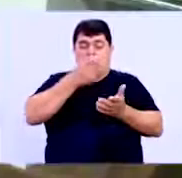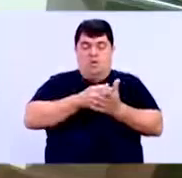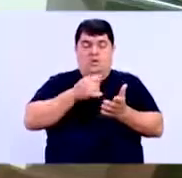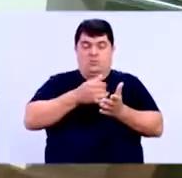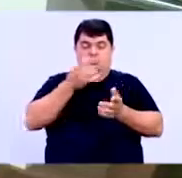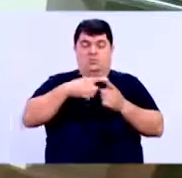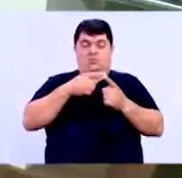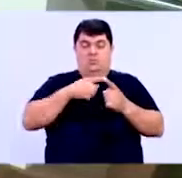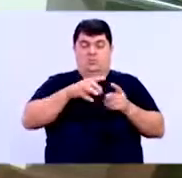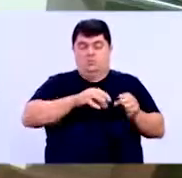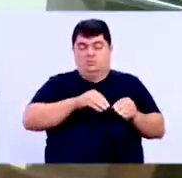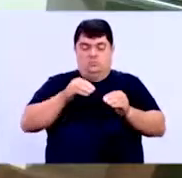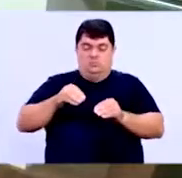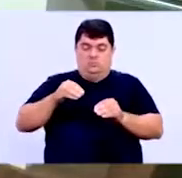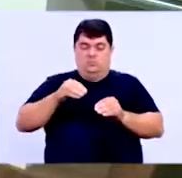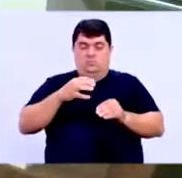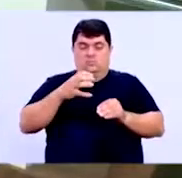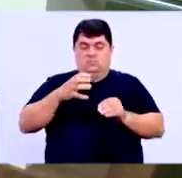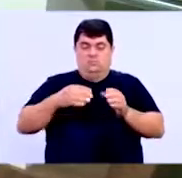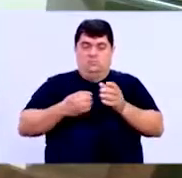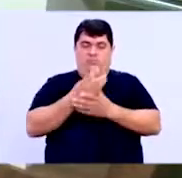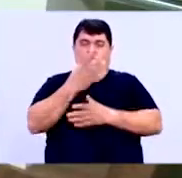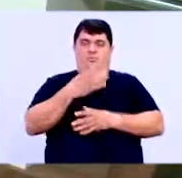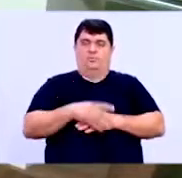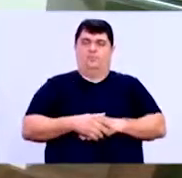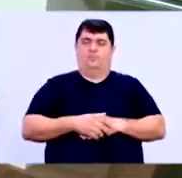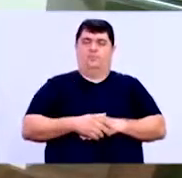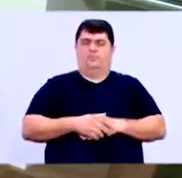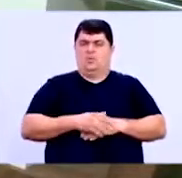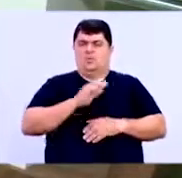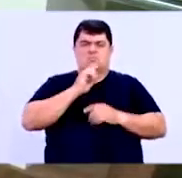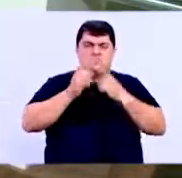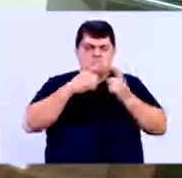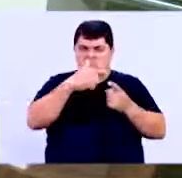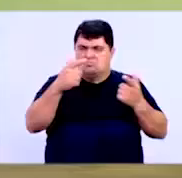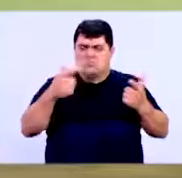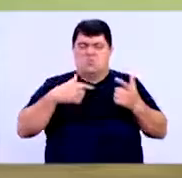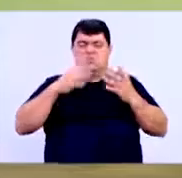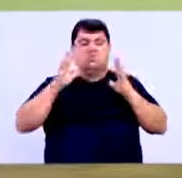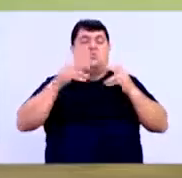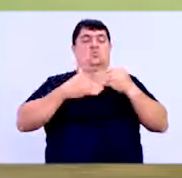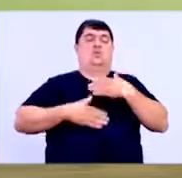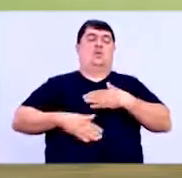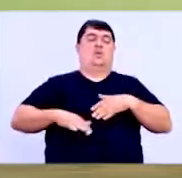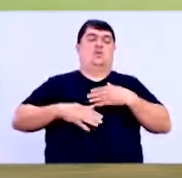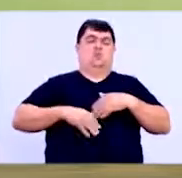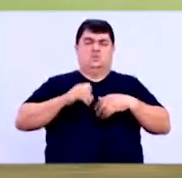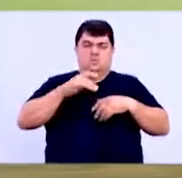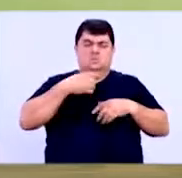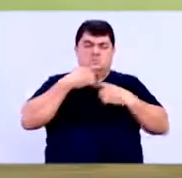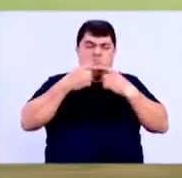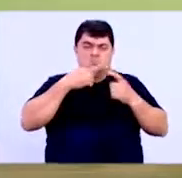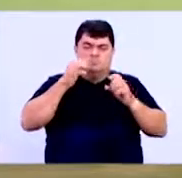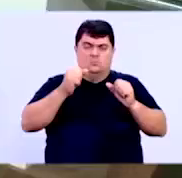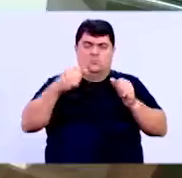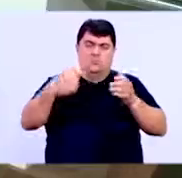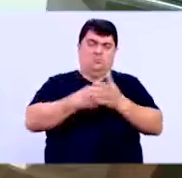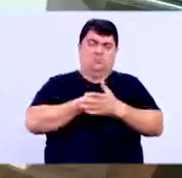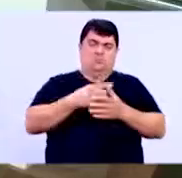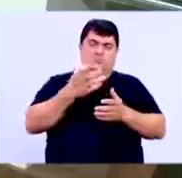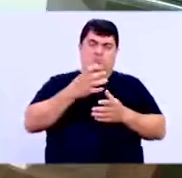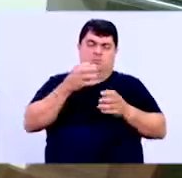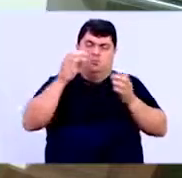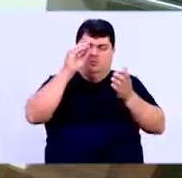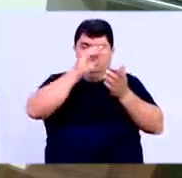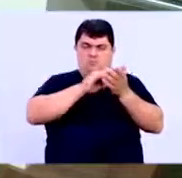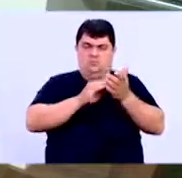professora? Tudo tranquilo. Alguma dúvida? Por enquanto, acho que está tudo tranquilo, né, gente? Qualquer dúvida, pode mandar para a gente. Quer fazer alguma consideração, Denise,